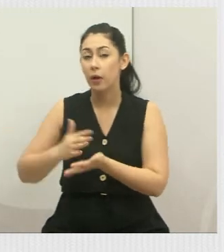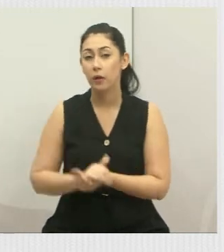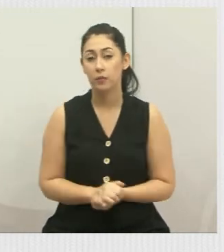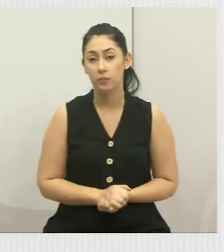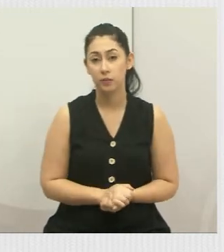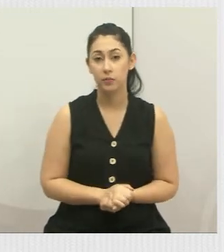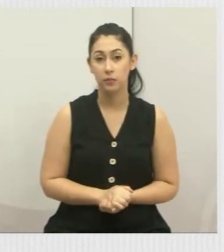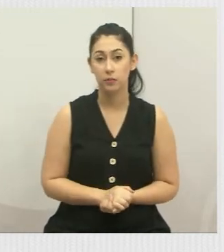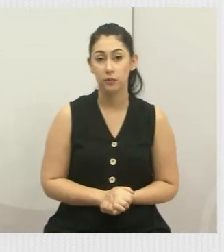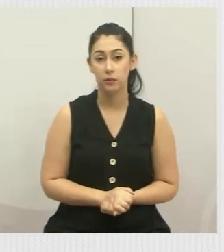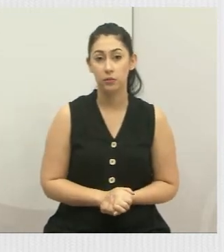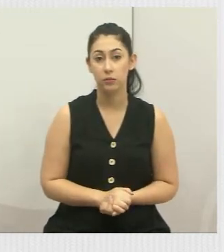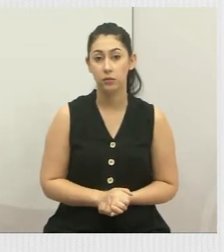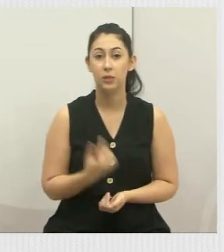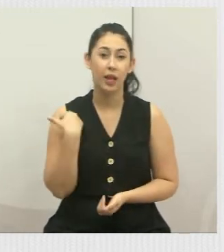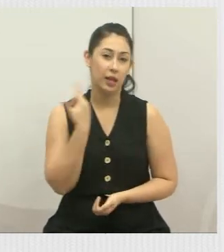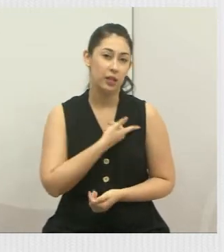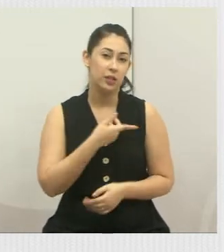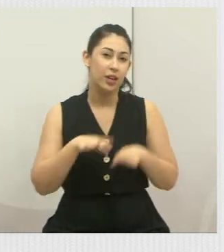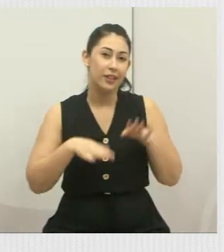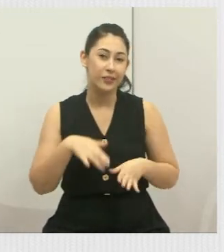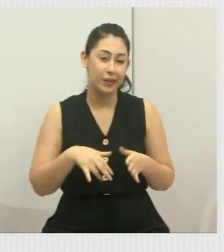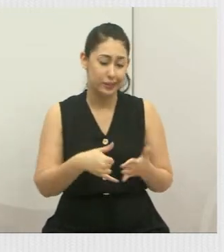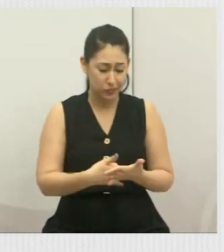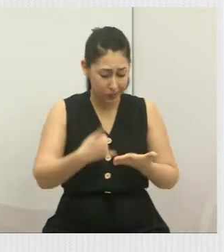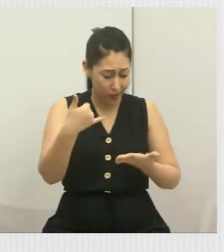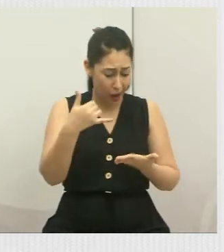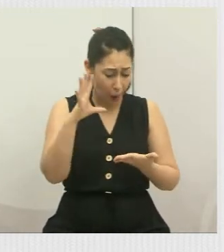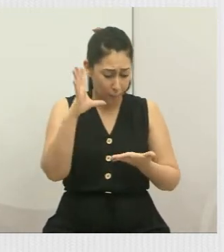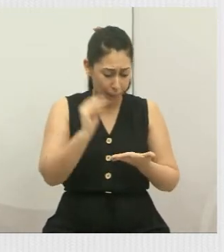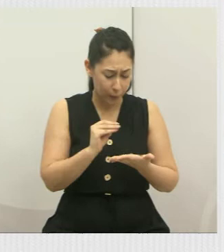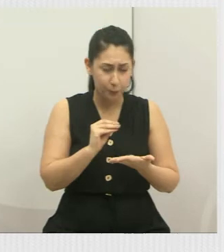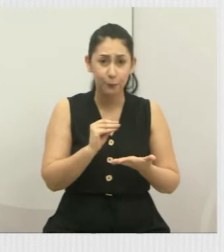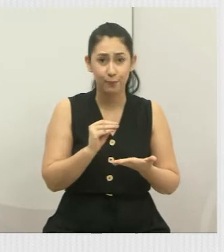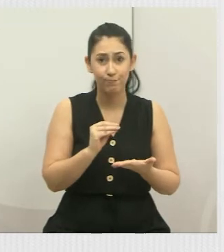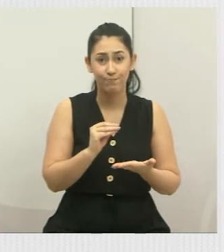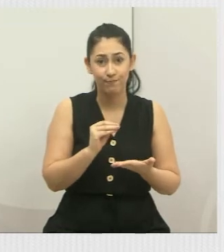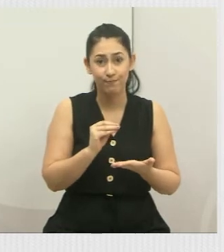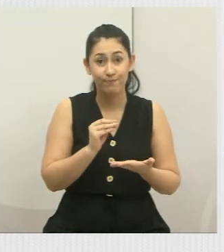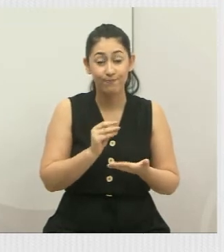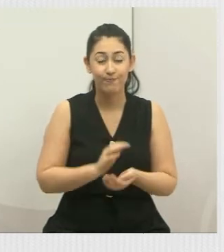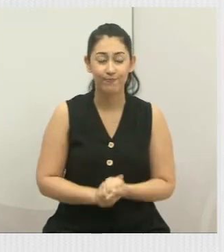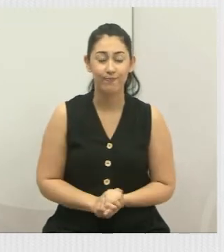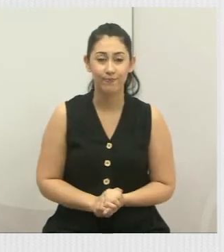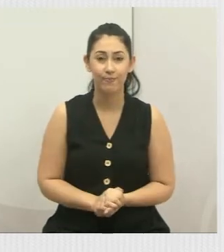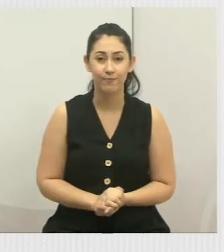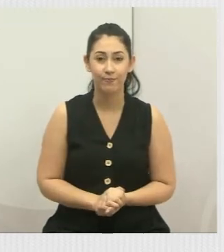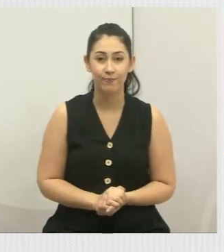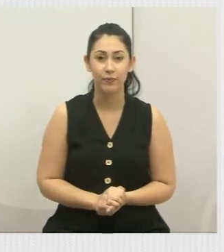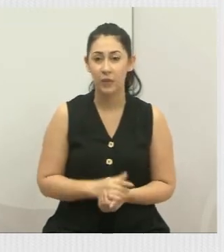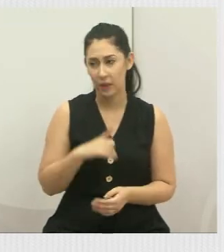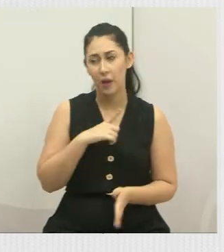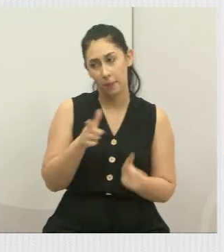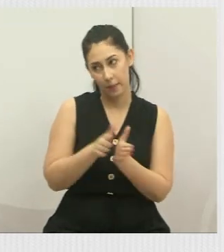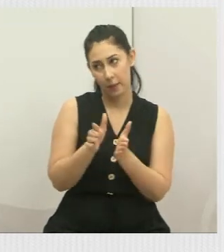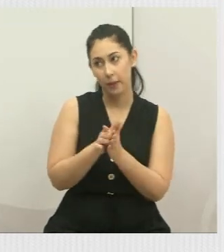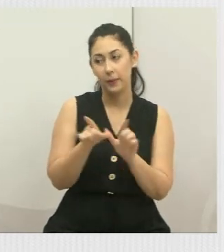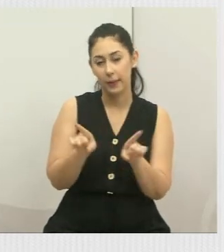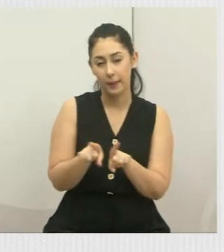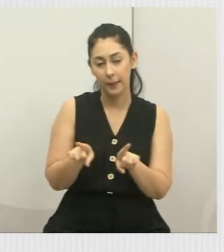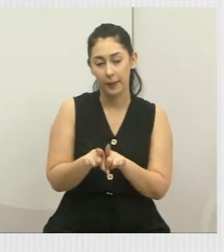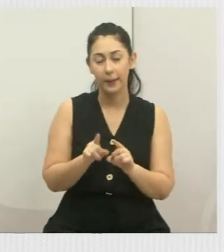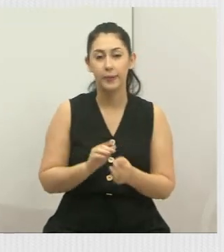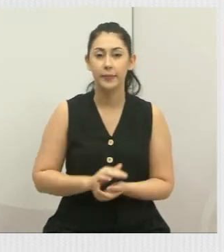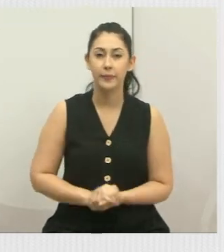a gente já está com o celular sem bateria, está com o tablet sem bateria e você precisa do formulário impresso.